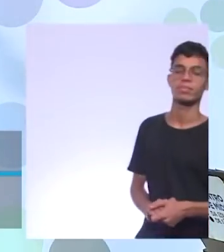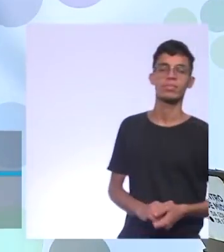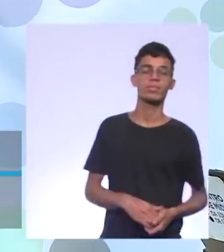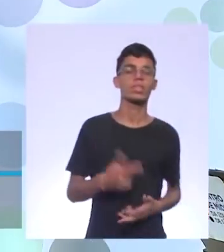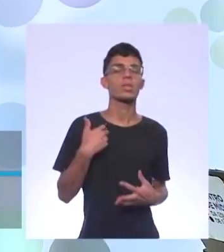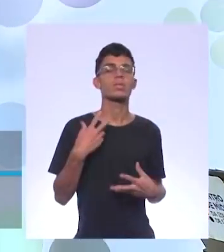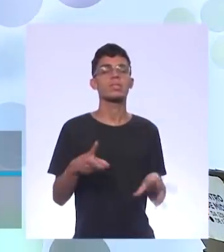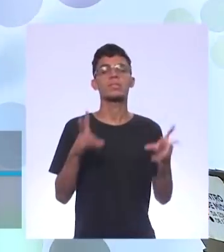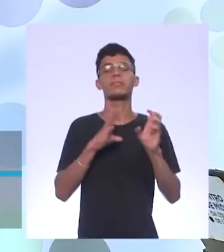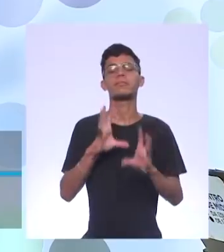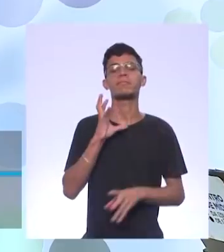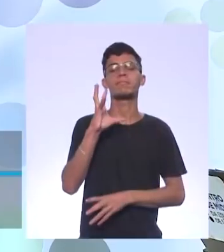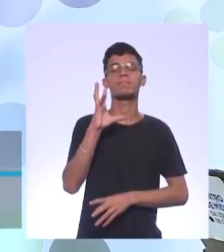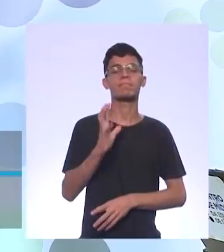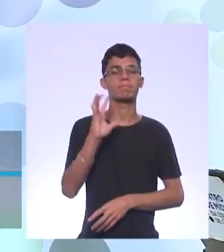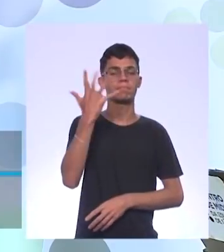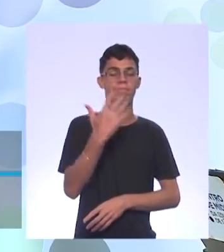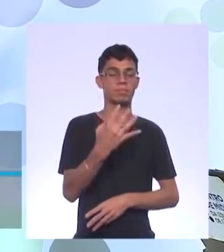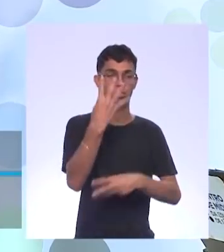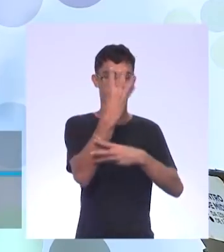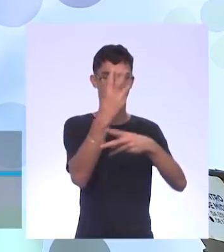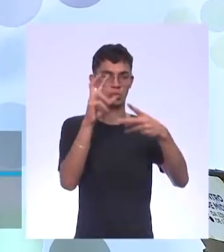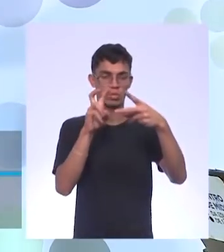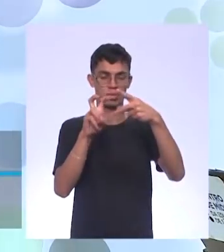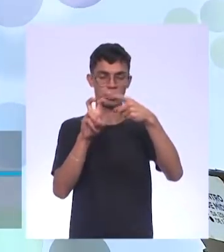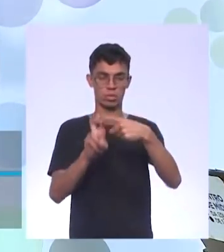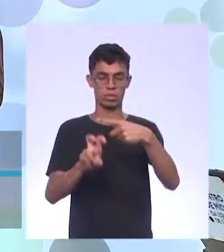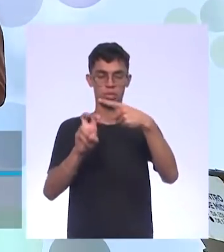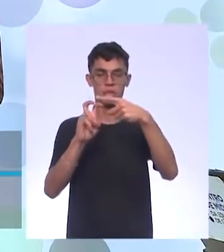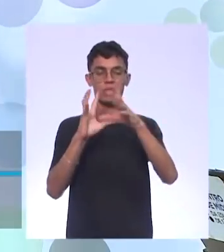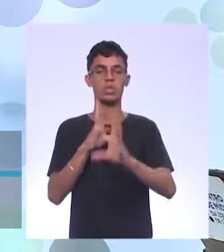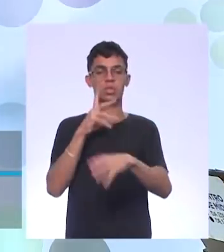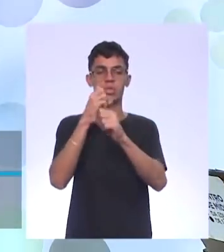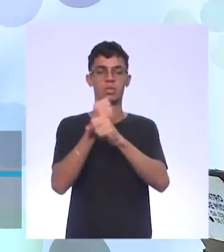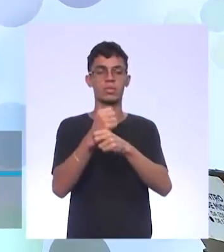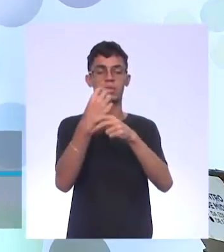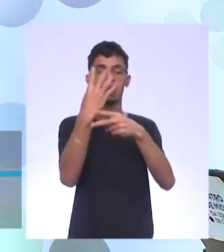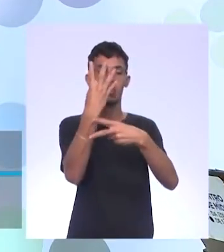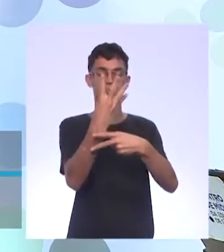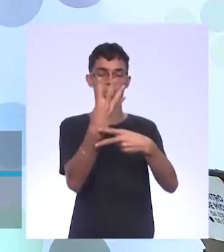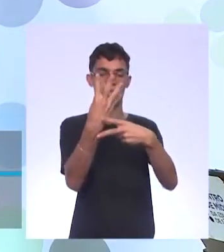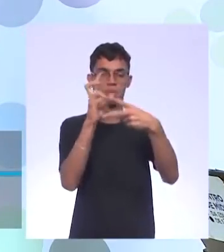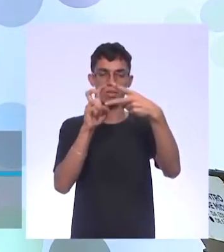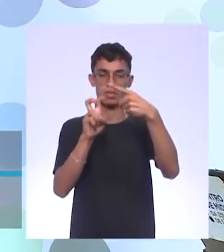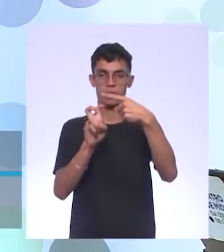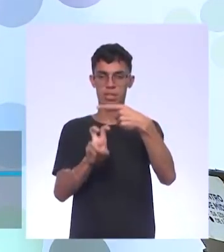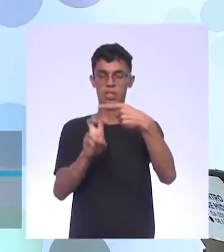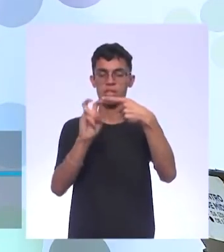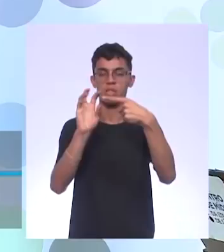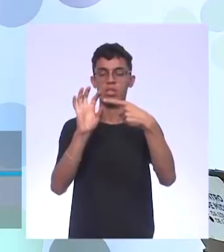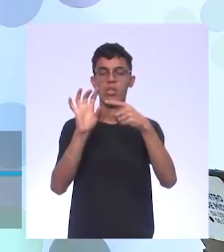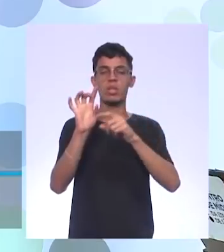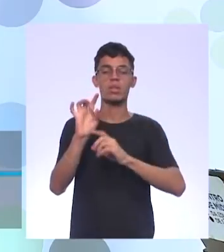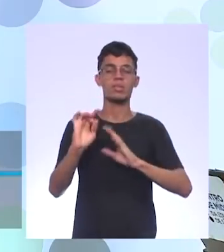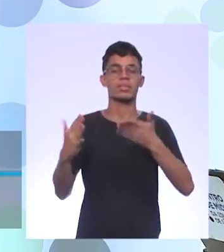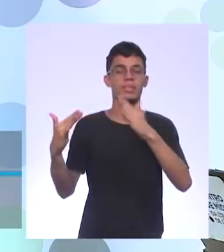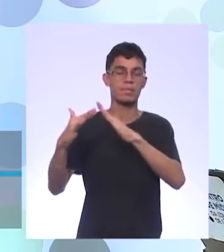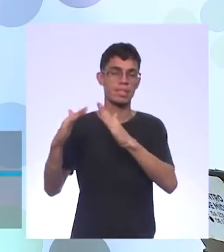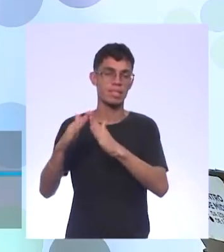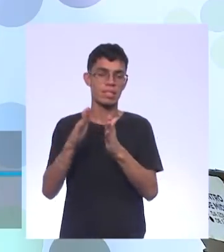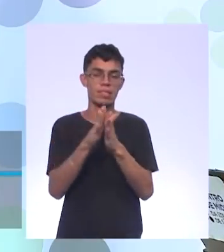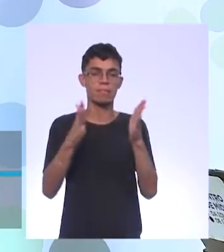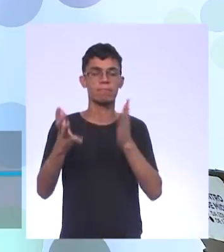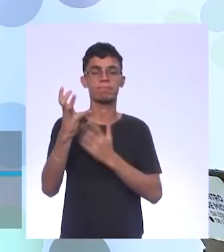ó então ele jogou quatro quintos do total só que desses quatro quintos apenas metade foi em casa então eu quero